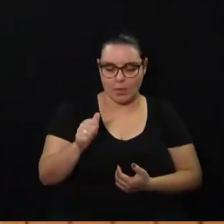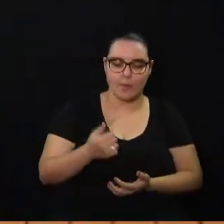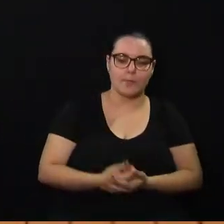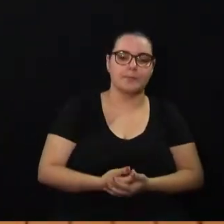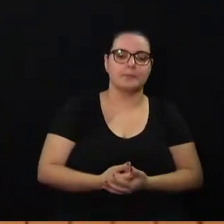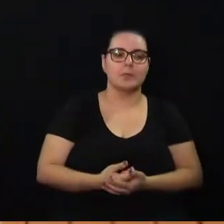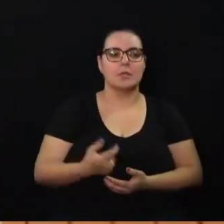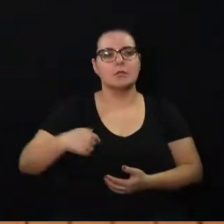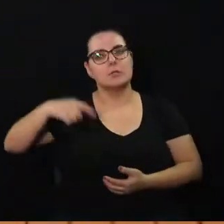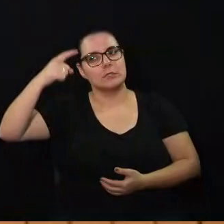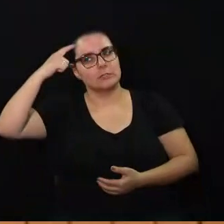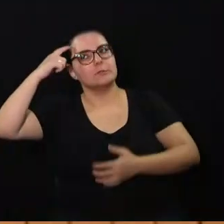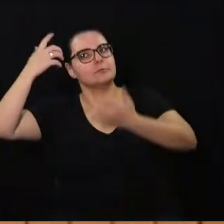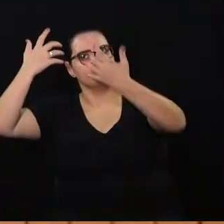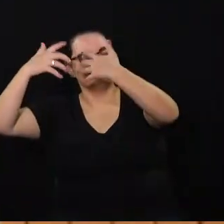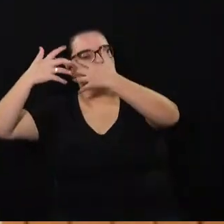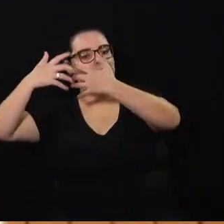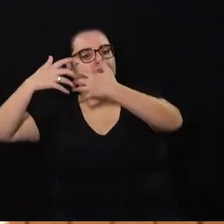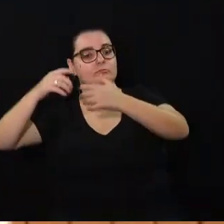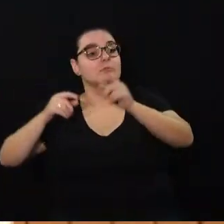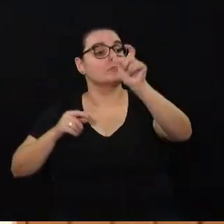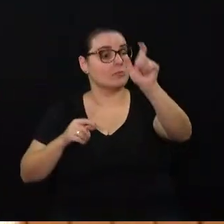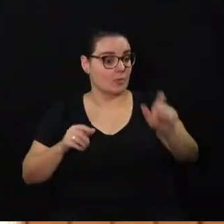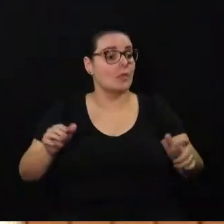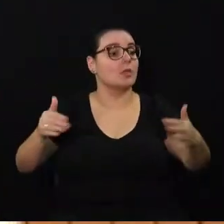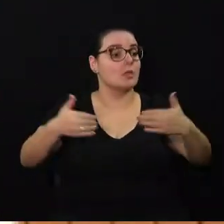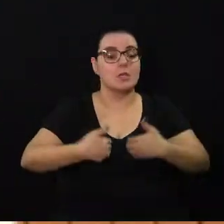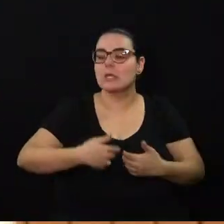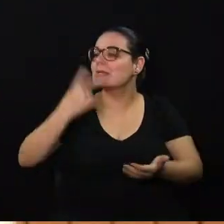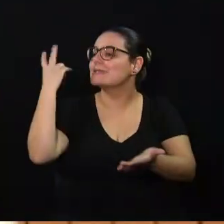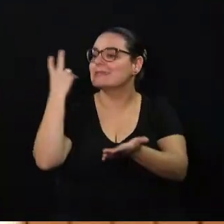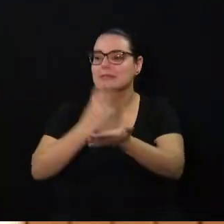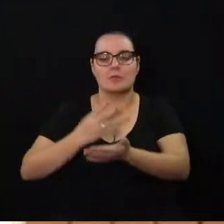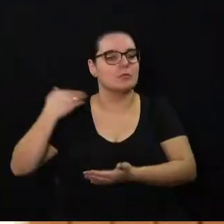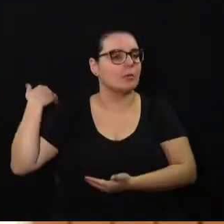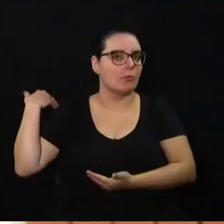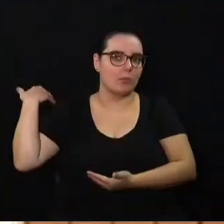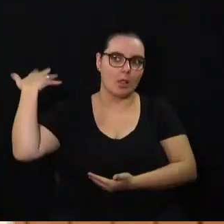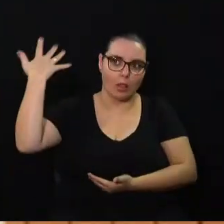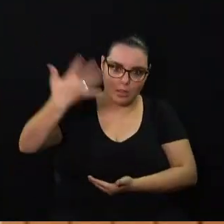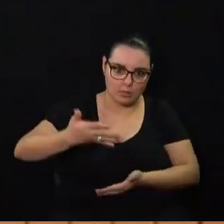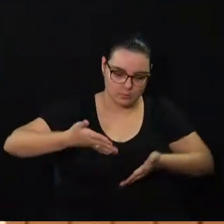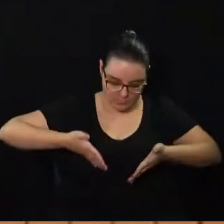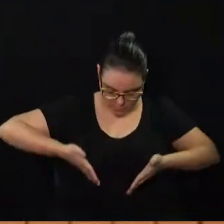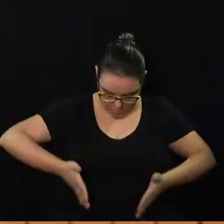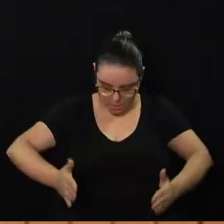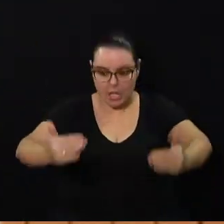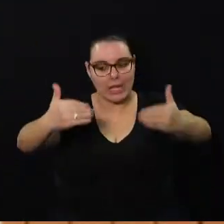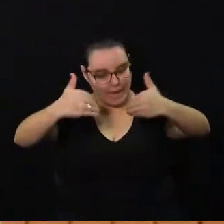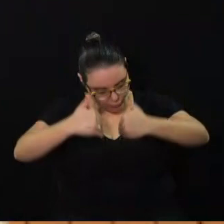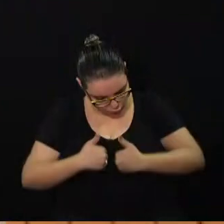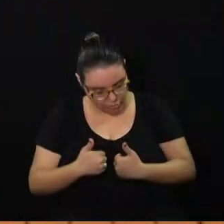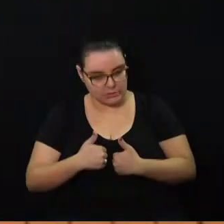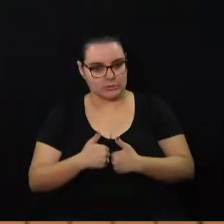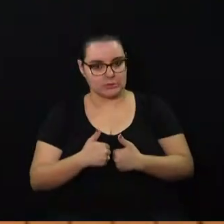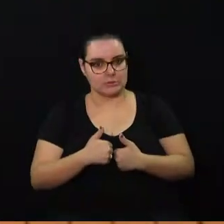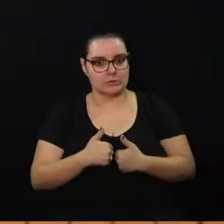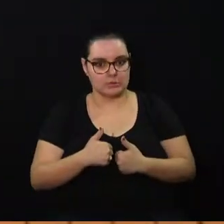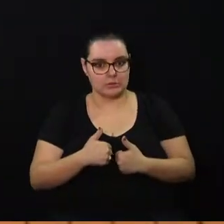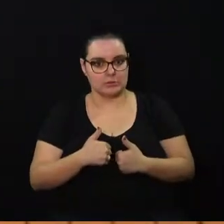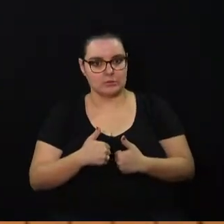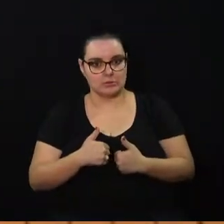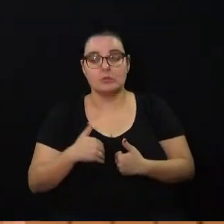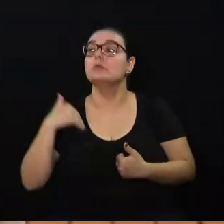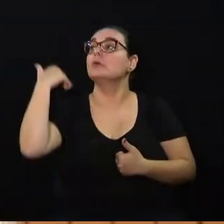gente tem em mente a pessoa lá é autista ela sempre foi autista ela nasceu um bebê autista e ela vai ser um